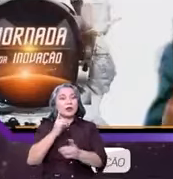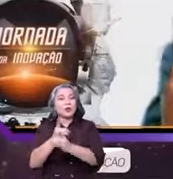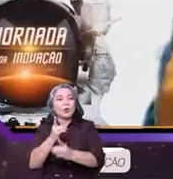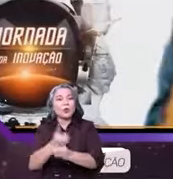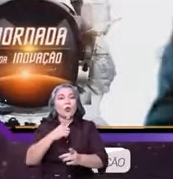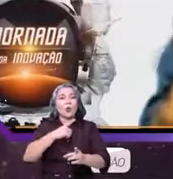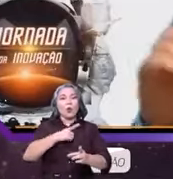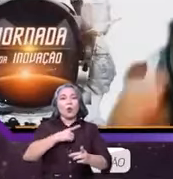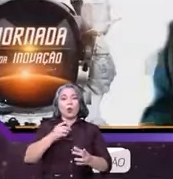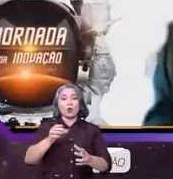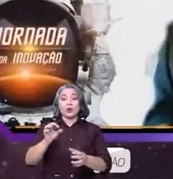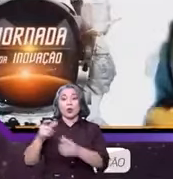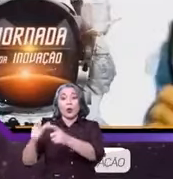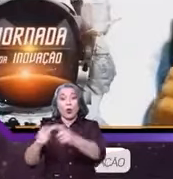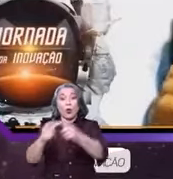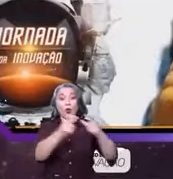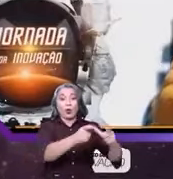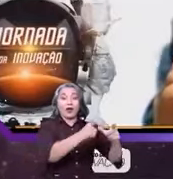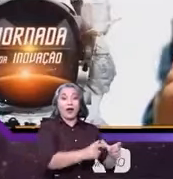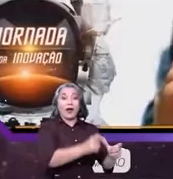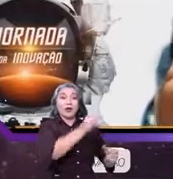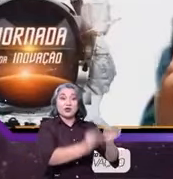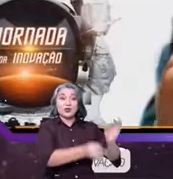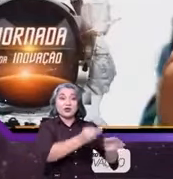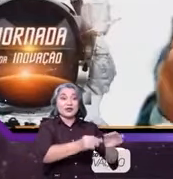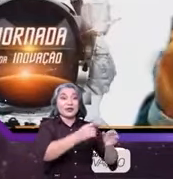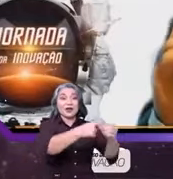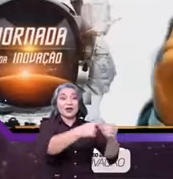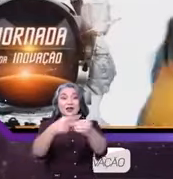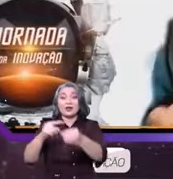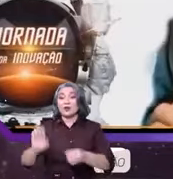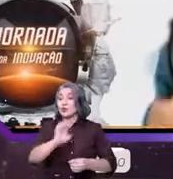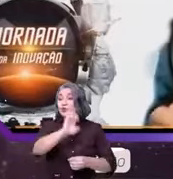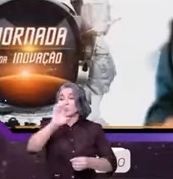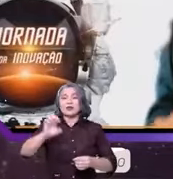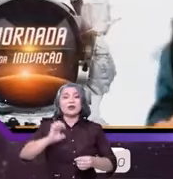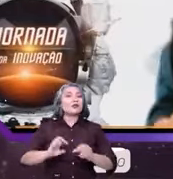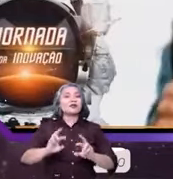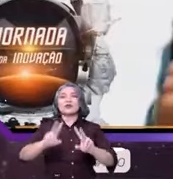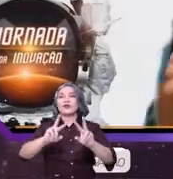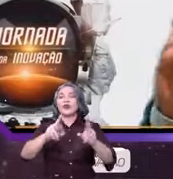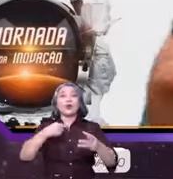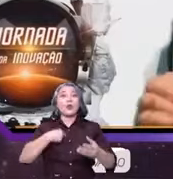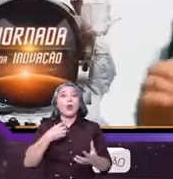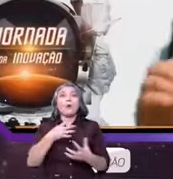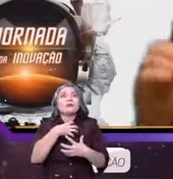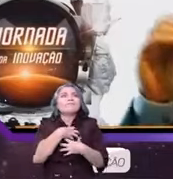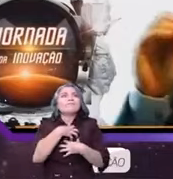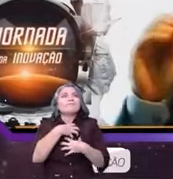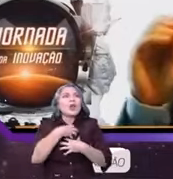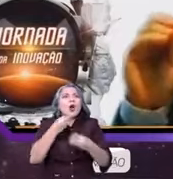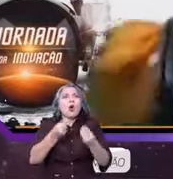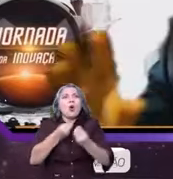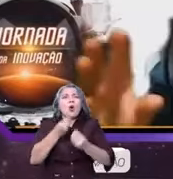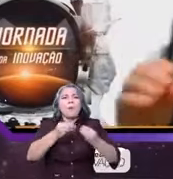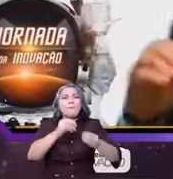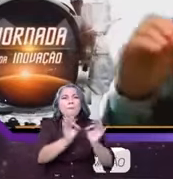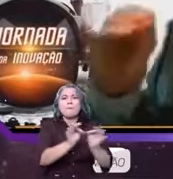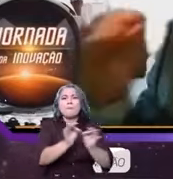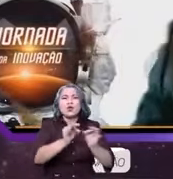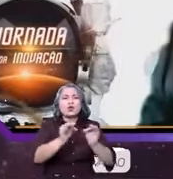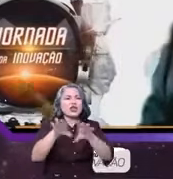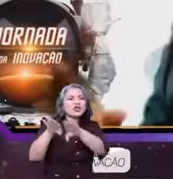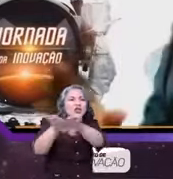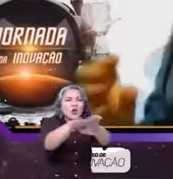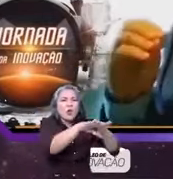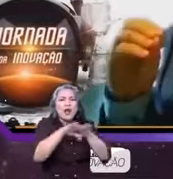unidades judiciárias com realidades tão diferentes que não faz sentido você pensar em projetos de uniformização